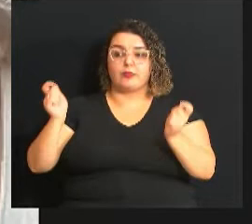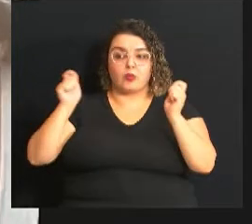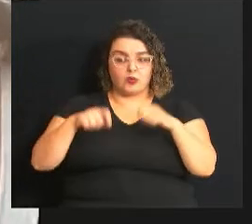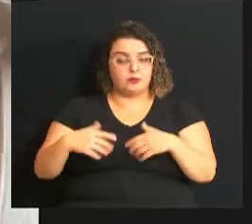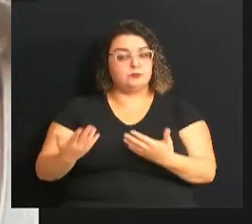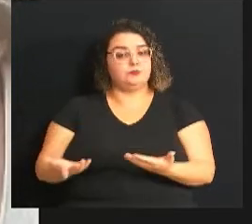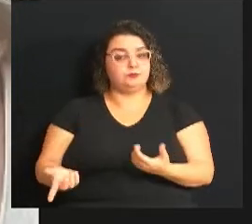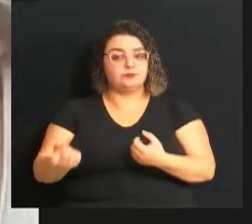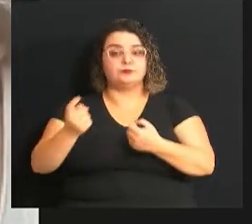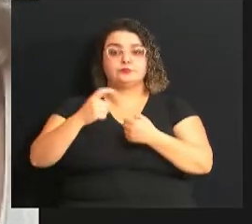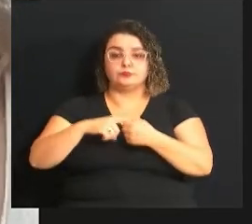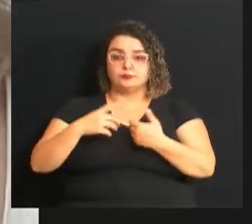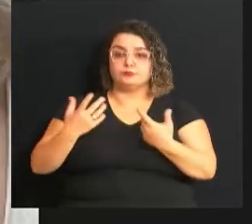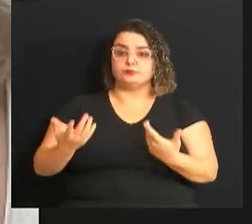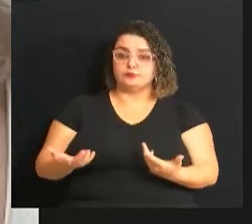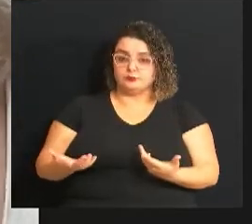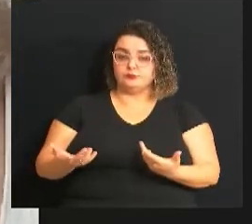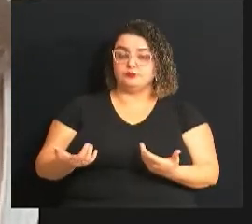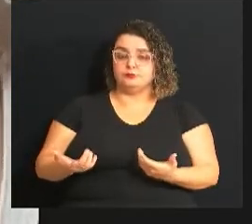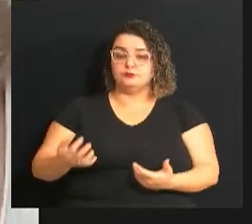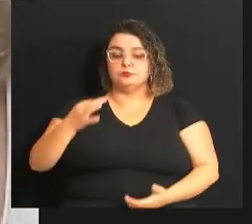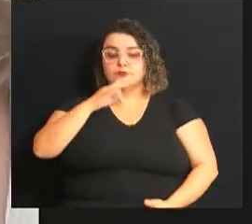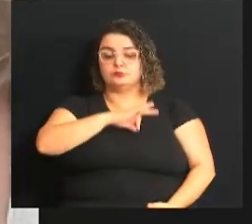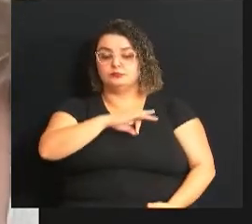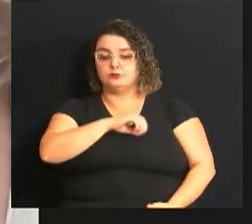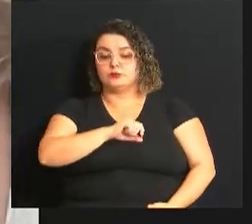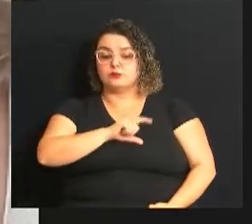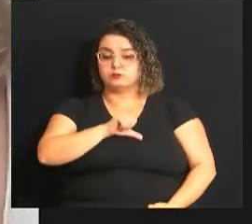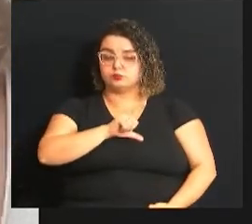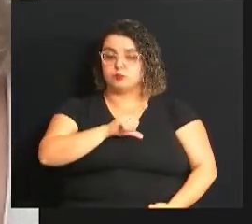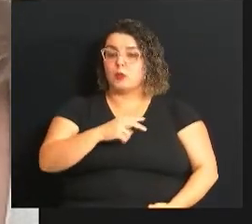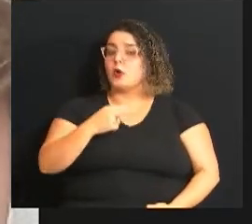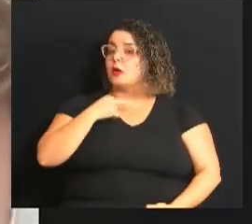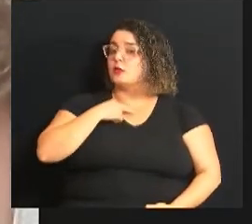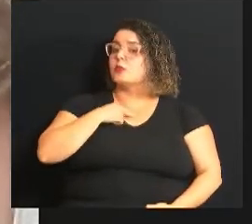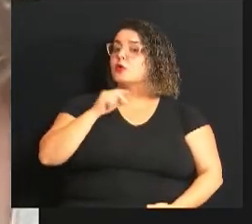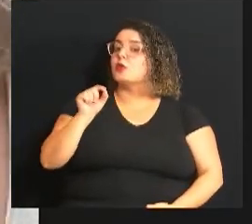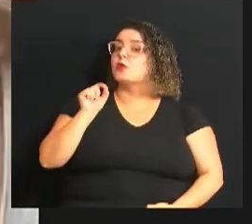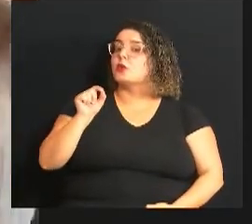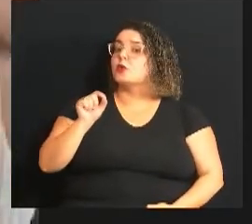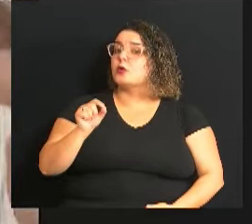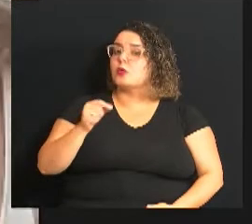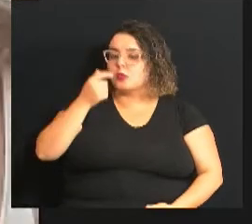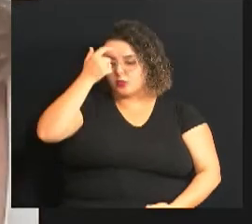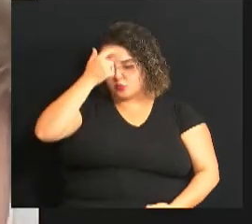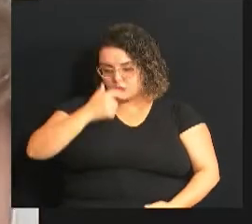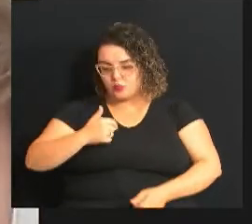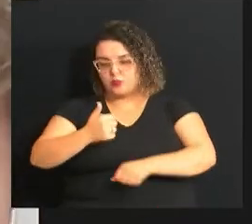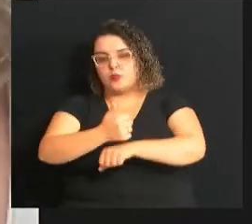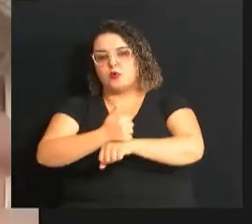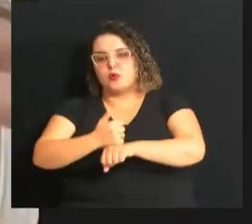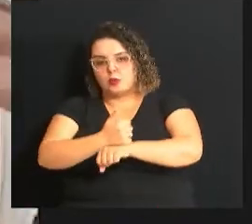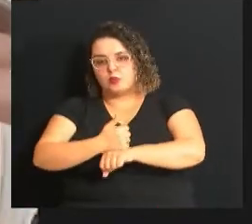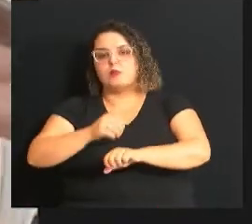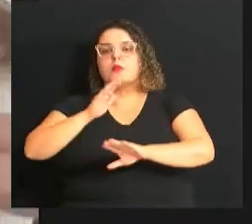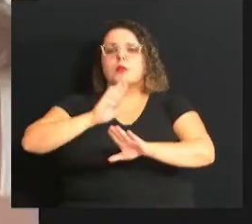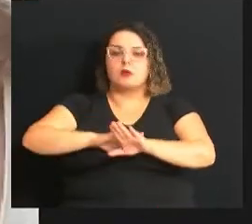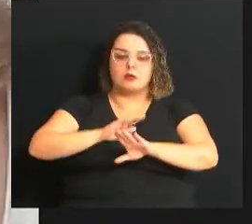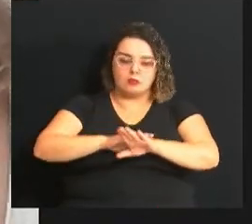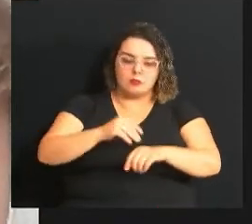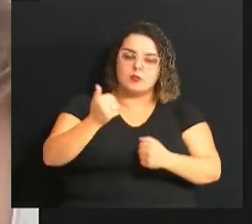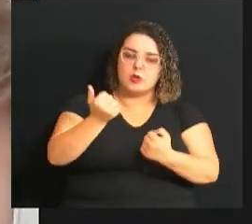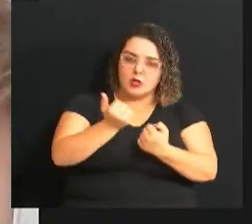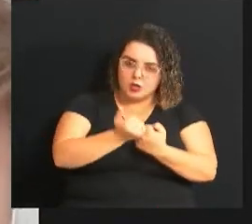retorno, mas com aumento de remuneração. O que não pode é o mesmo profissional, na mesma função, na